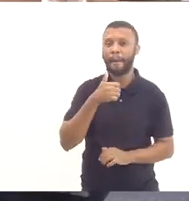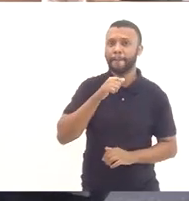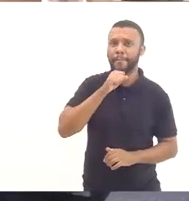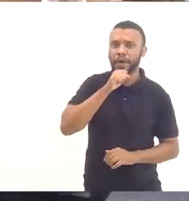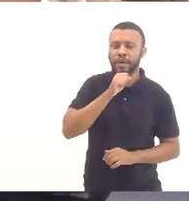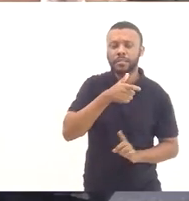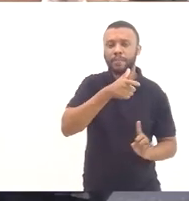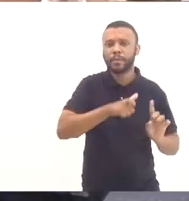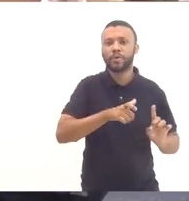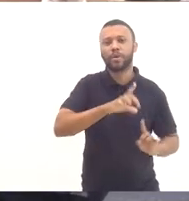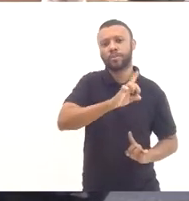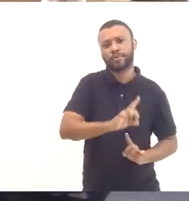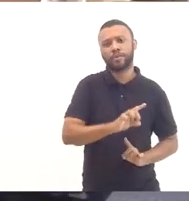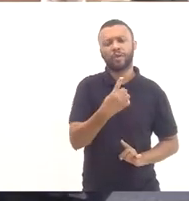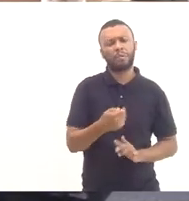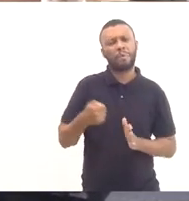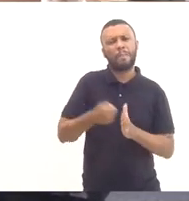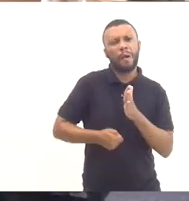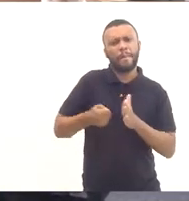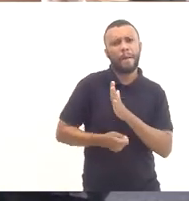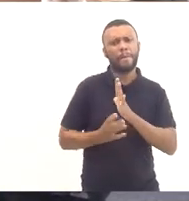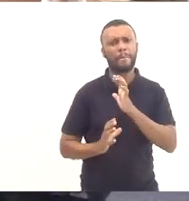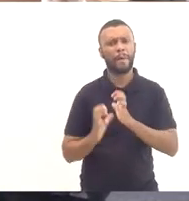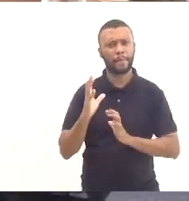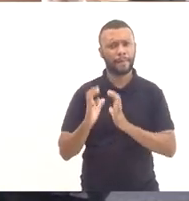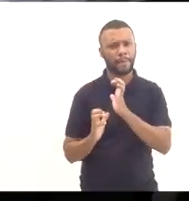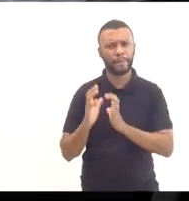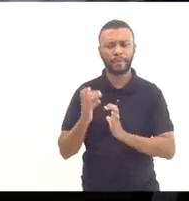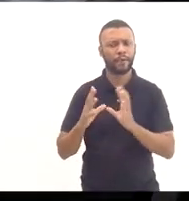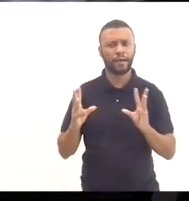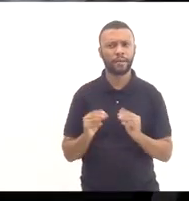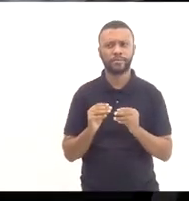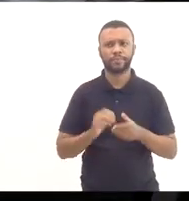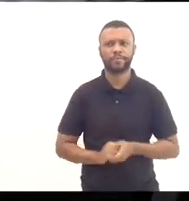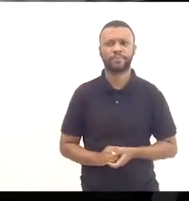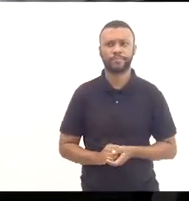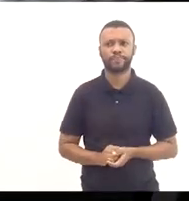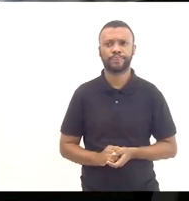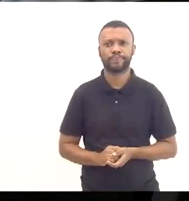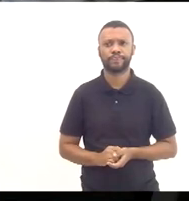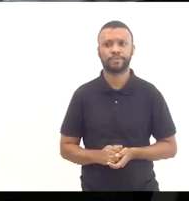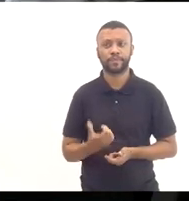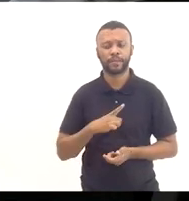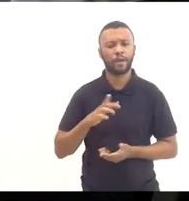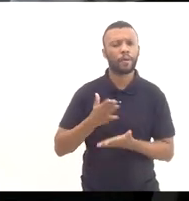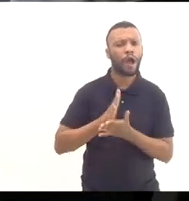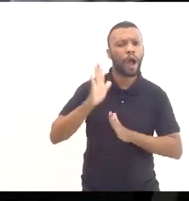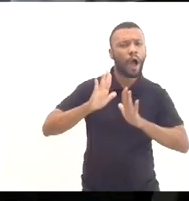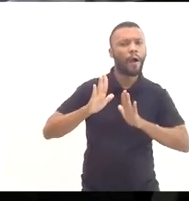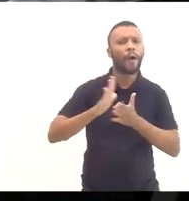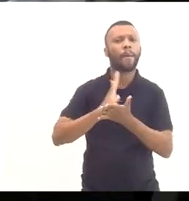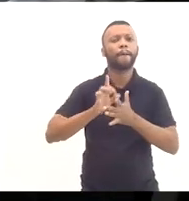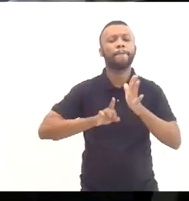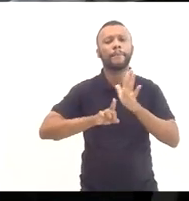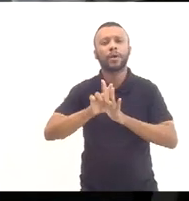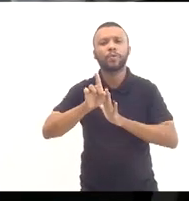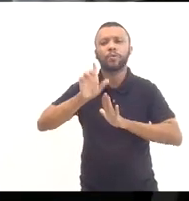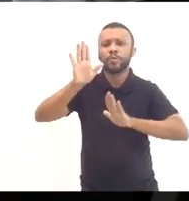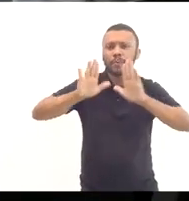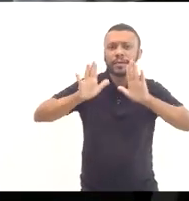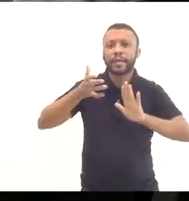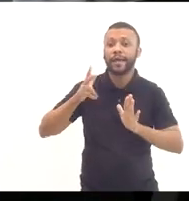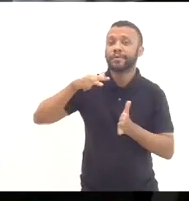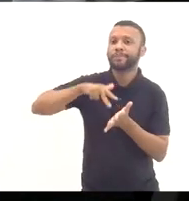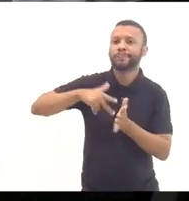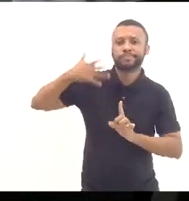e hoje somos bons é isso não temos alguma pergunta alguém queira fazer o uso da